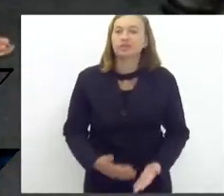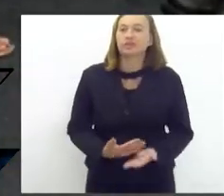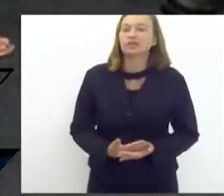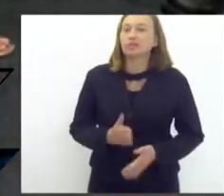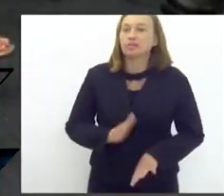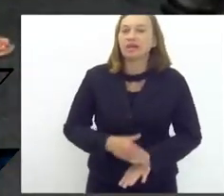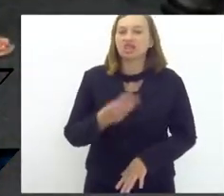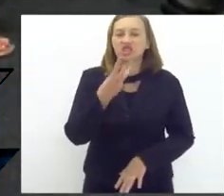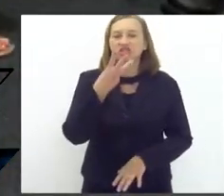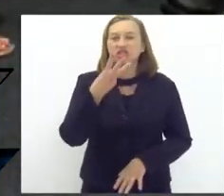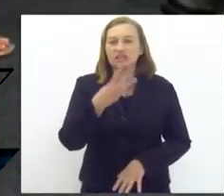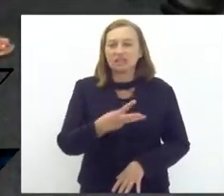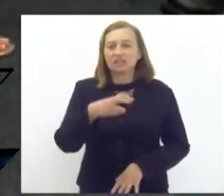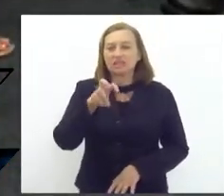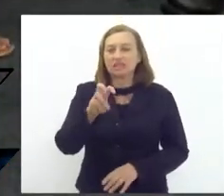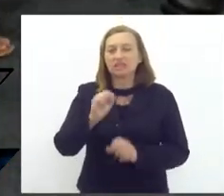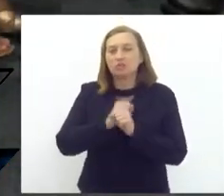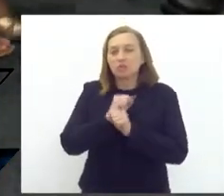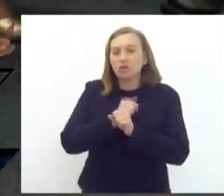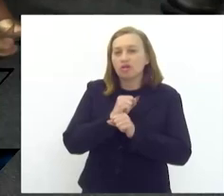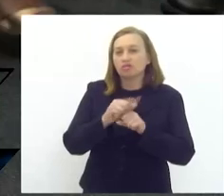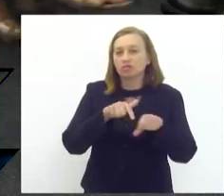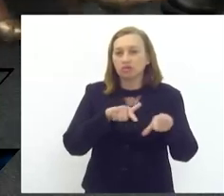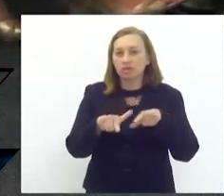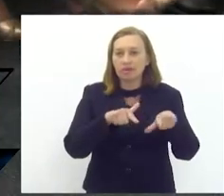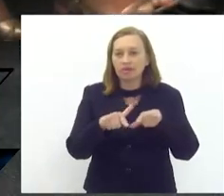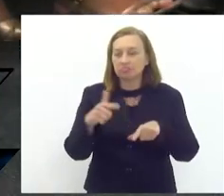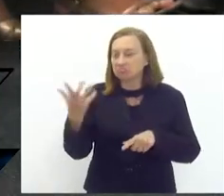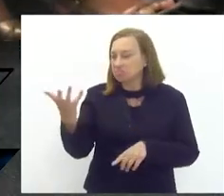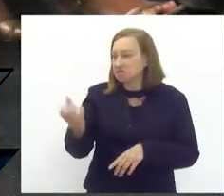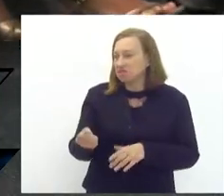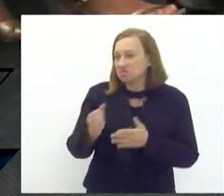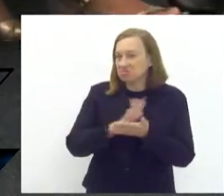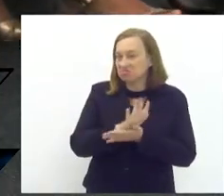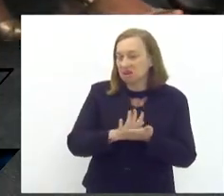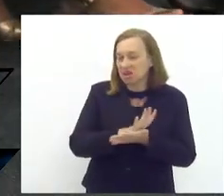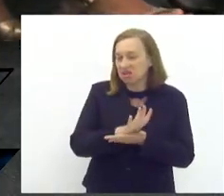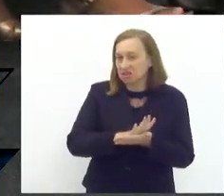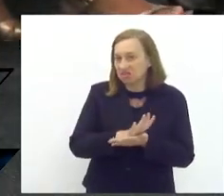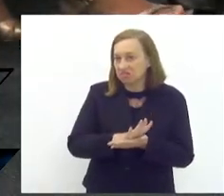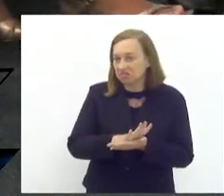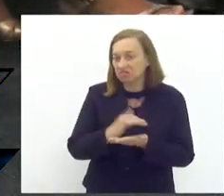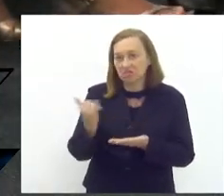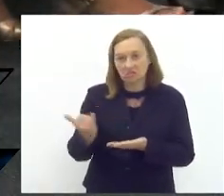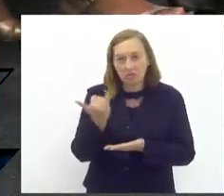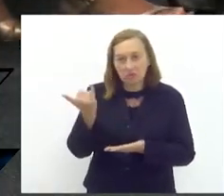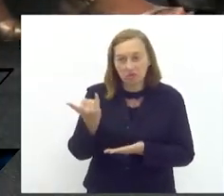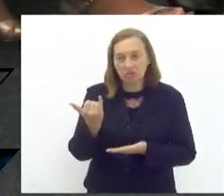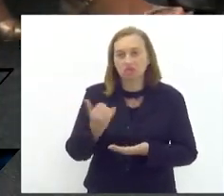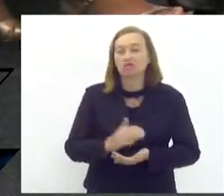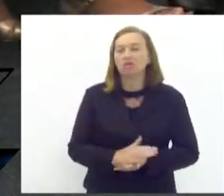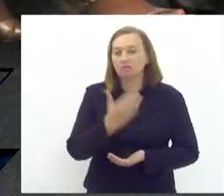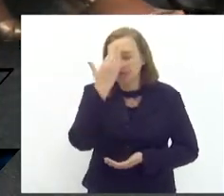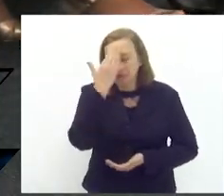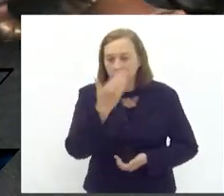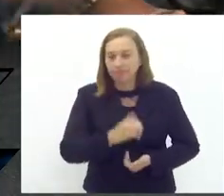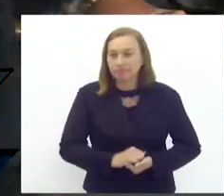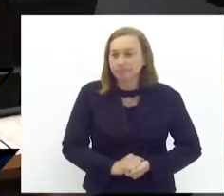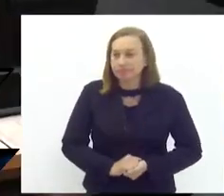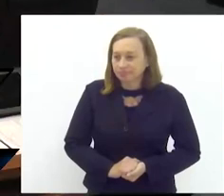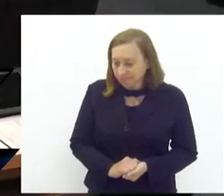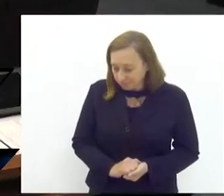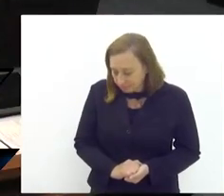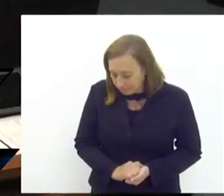de mais de 35 anos de serviço não receba essa importante gratificação Muito obrigado